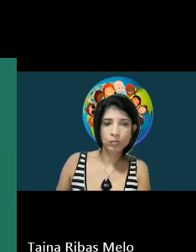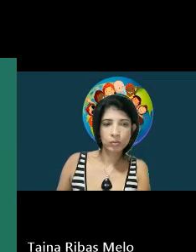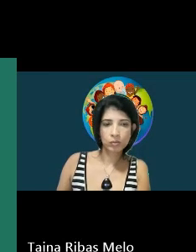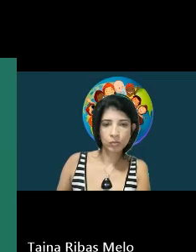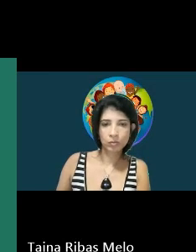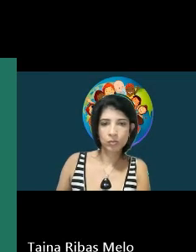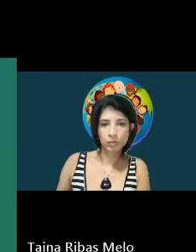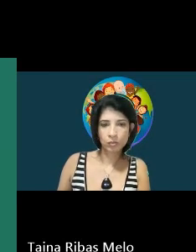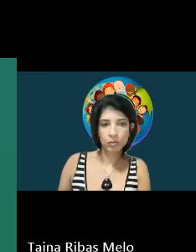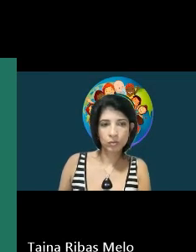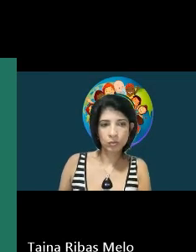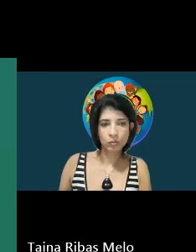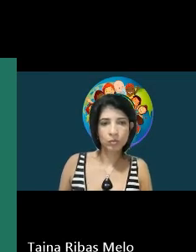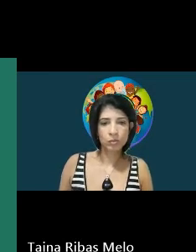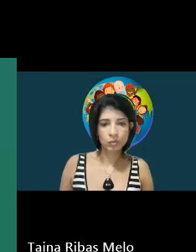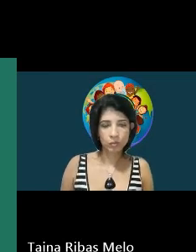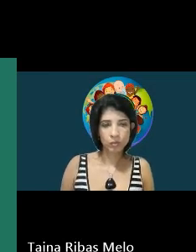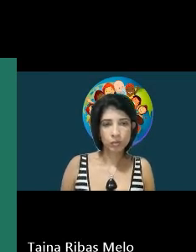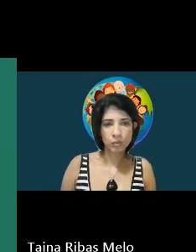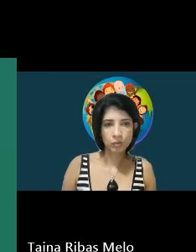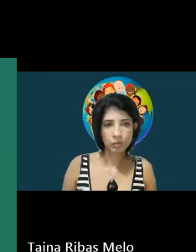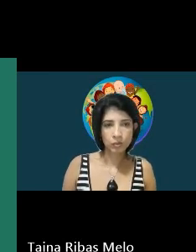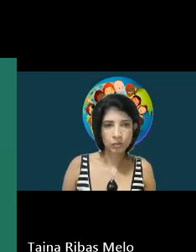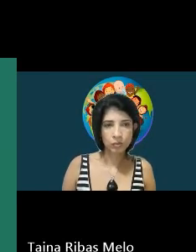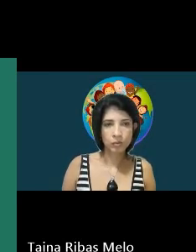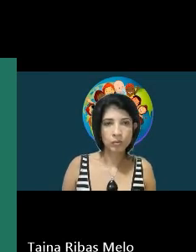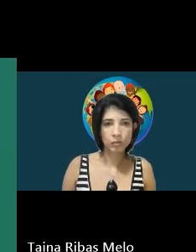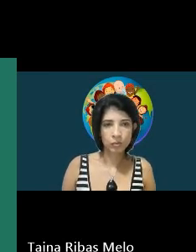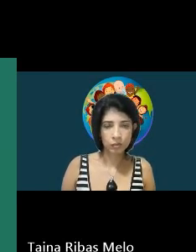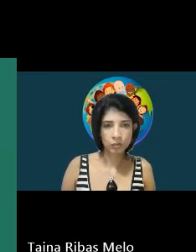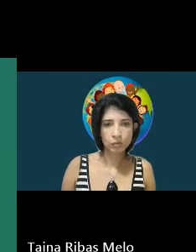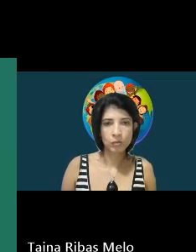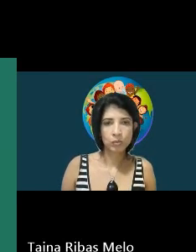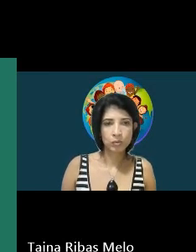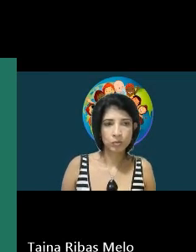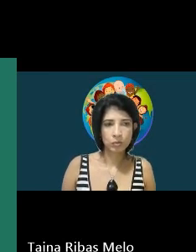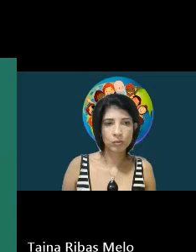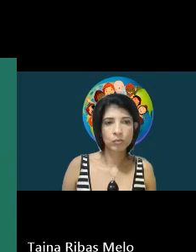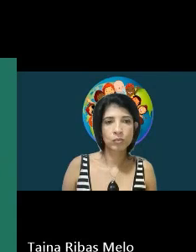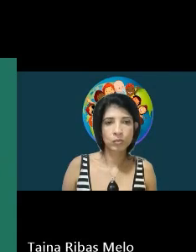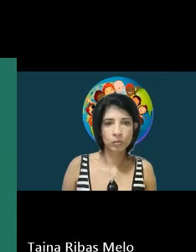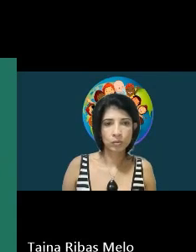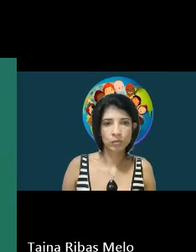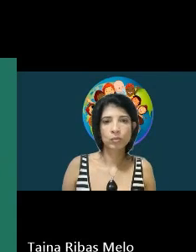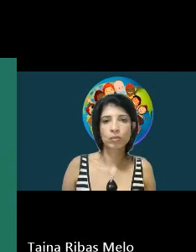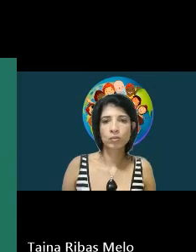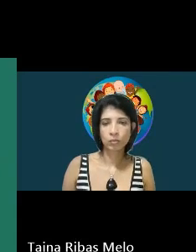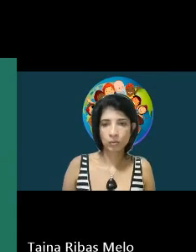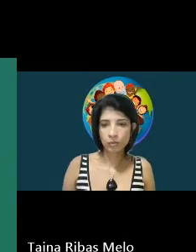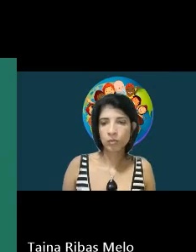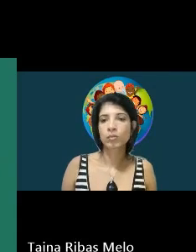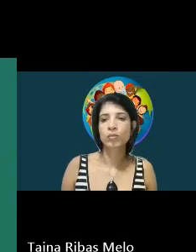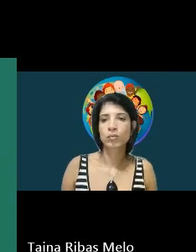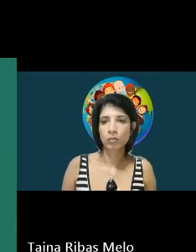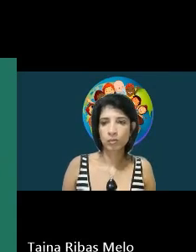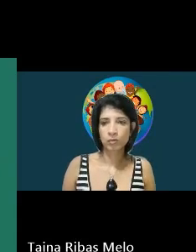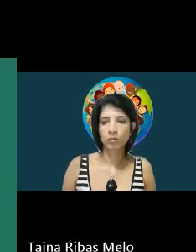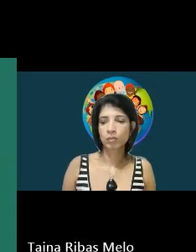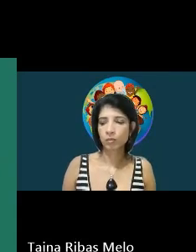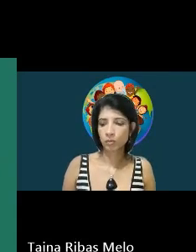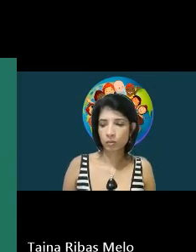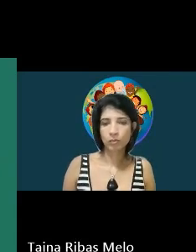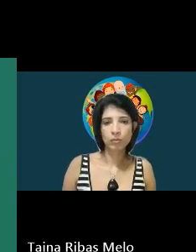e confiabilidade. Por que os itens eles foram reduzidos, né, de 25 para 12? De uma forma geral,